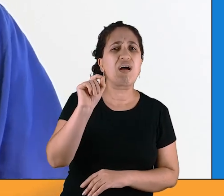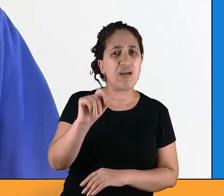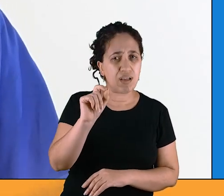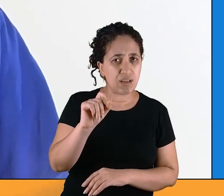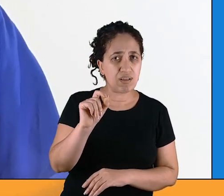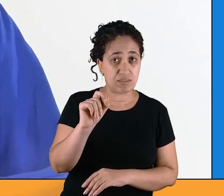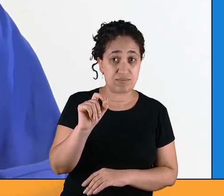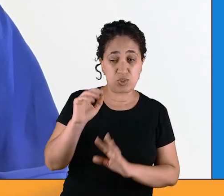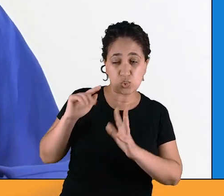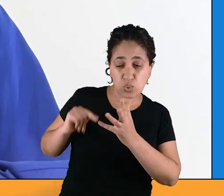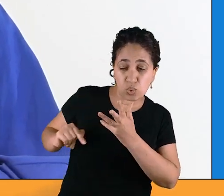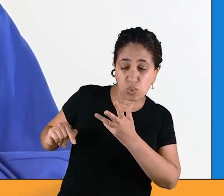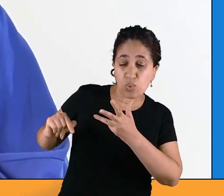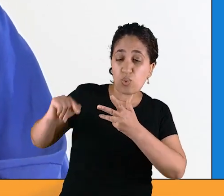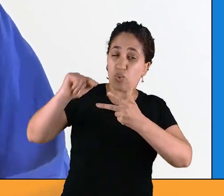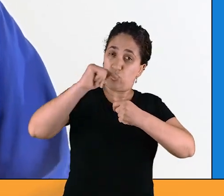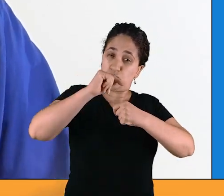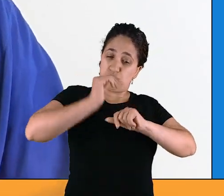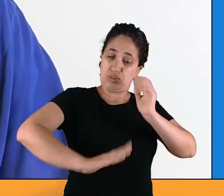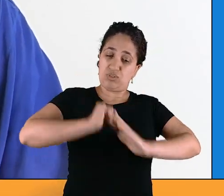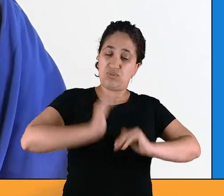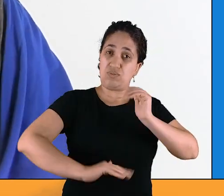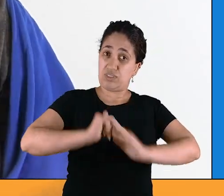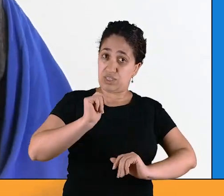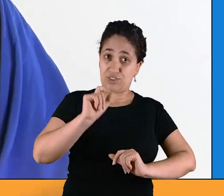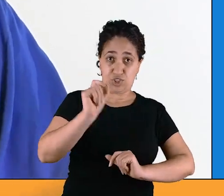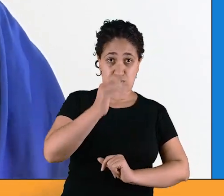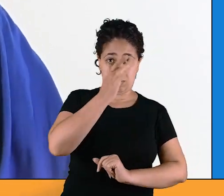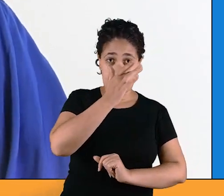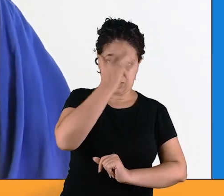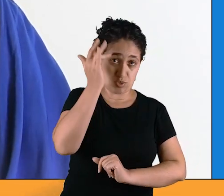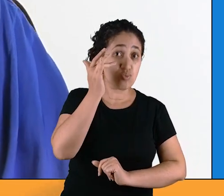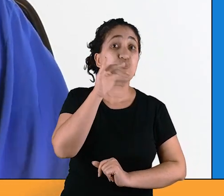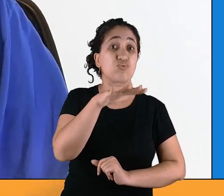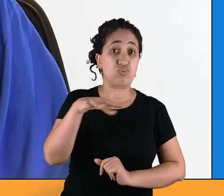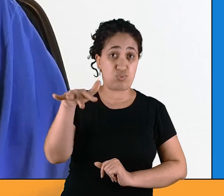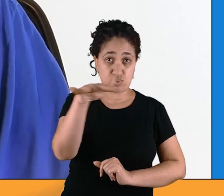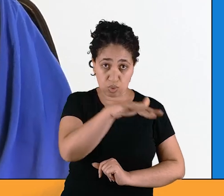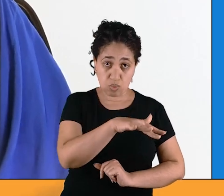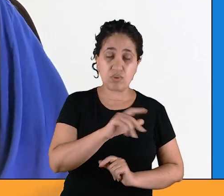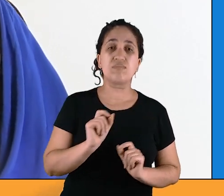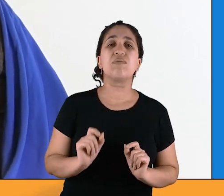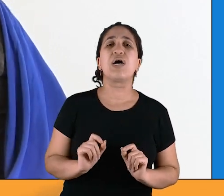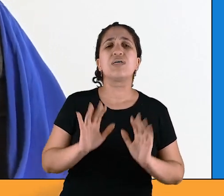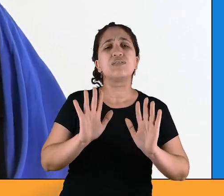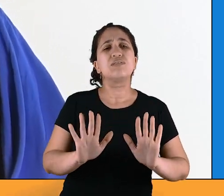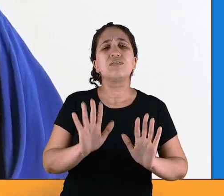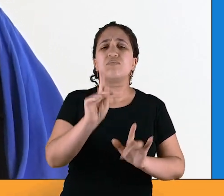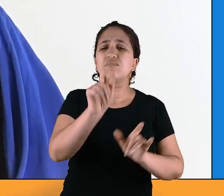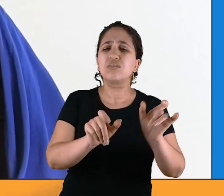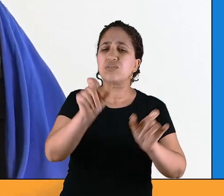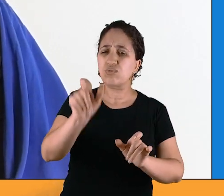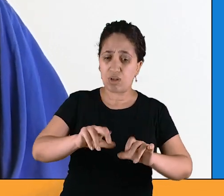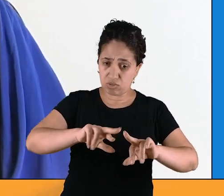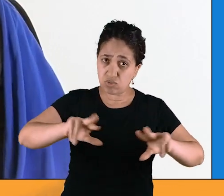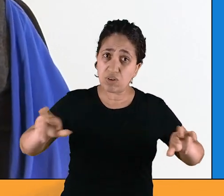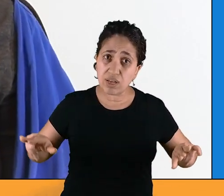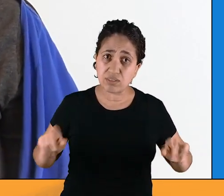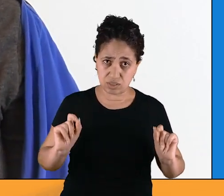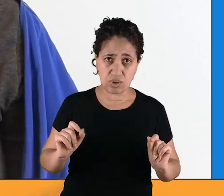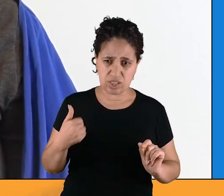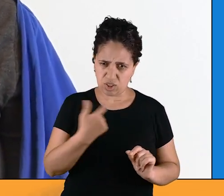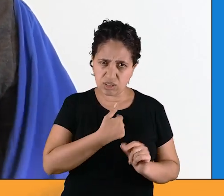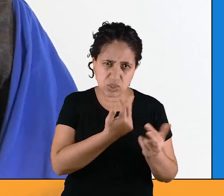Né? Todo esse conjunto de atividades é para as pessoas, e as pessoas são diversas, não somos